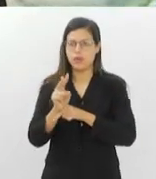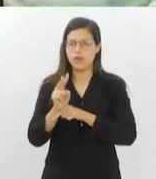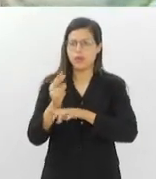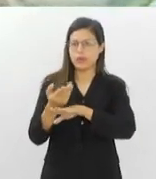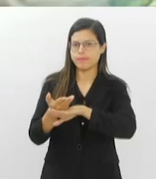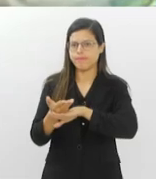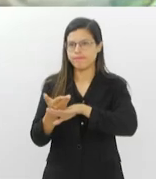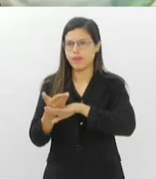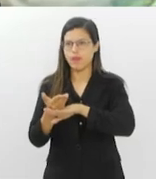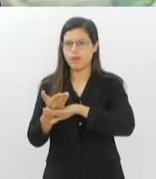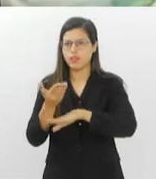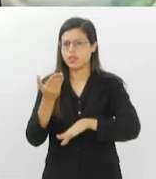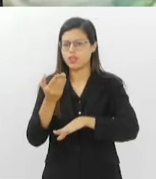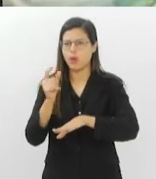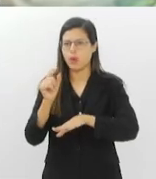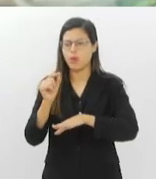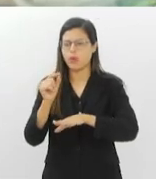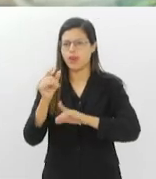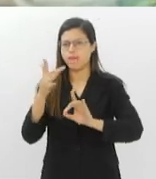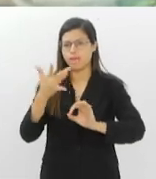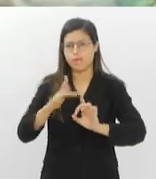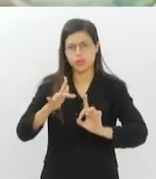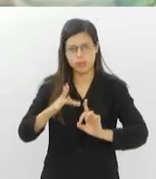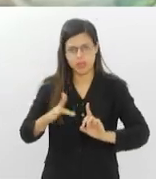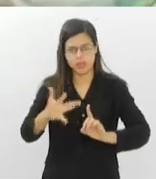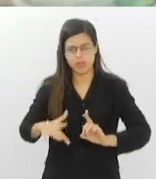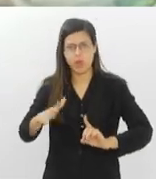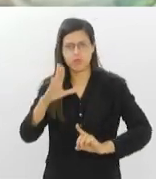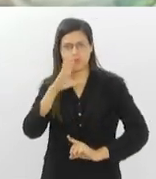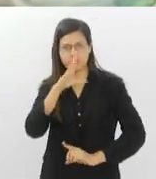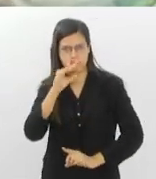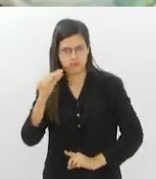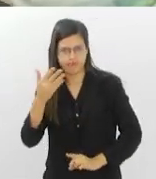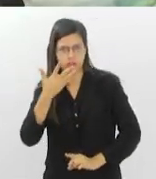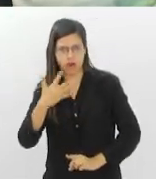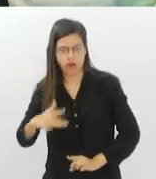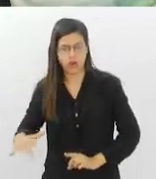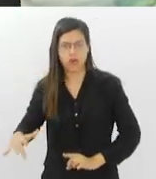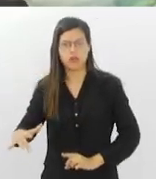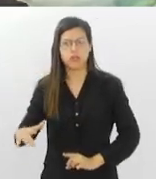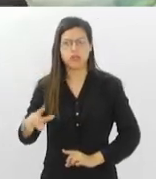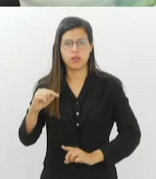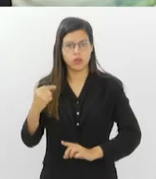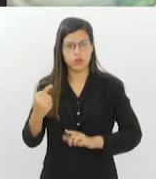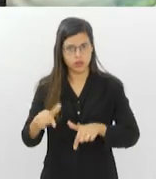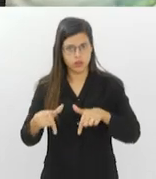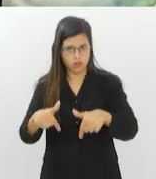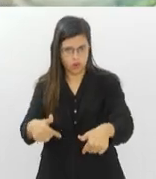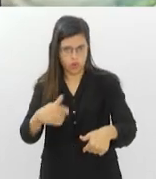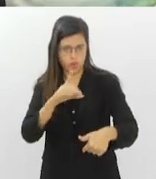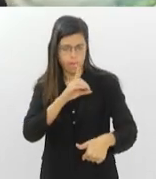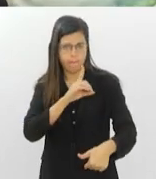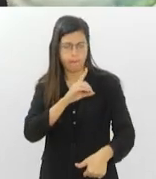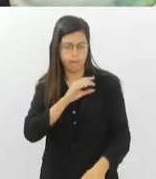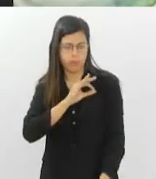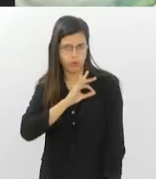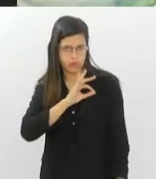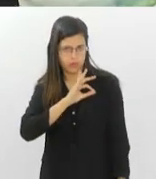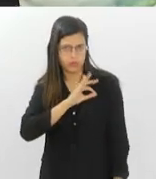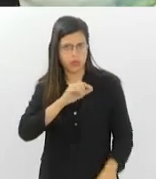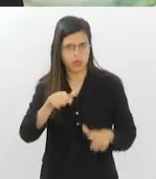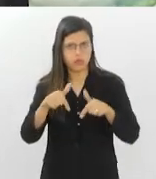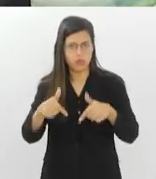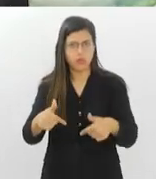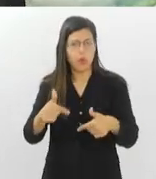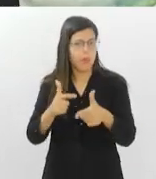a revitimização dessas crianças e adolescentes que, quando atuamos, quando a Polícia Civil atua, o dano já